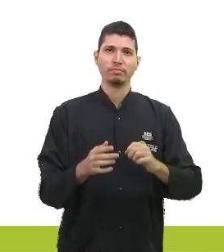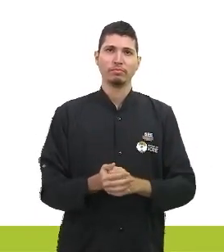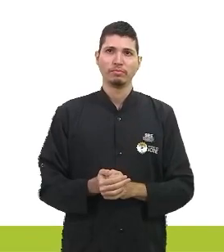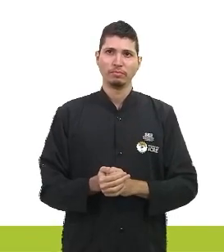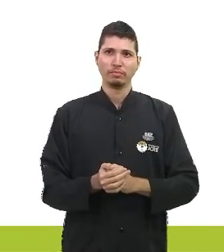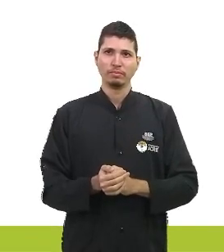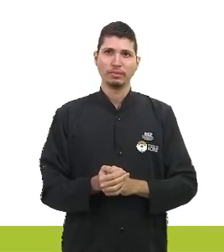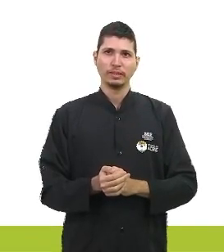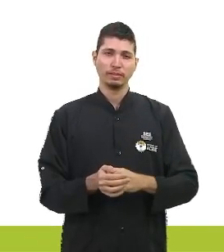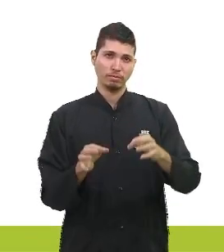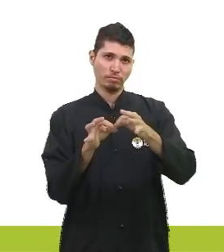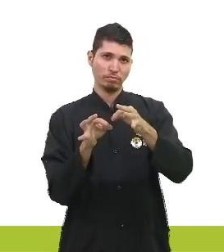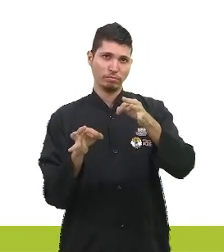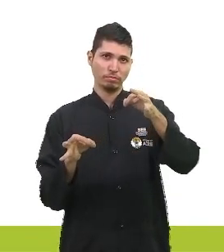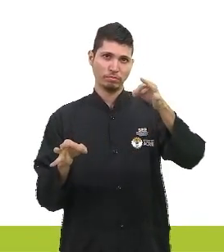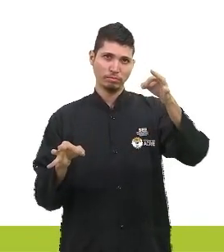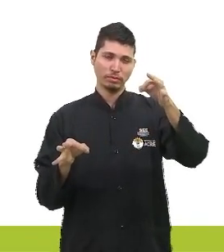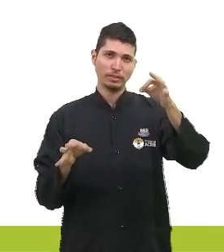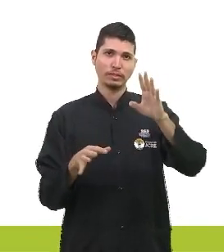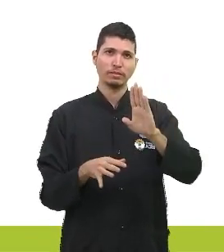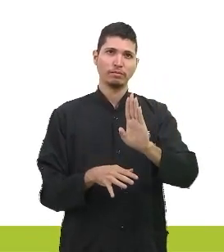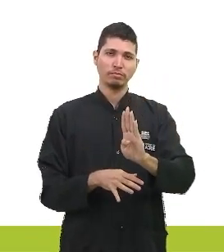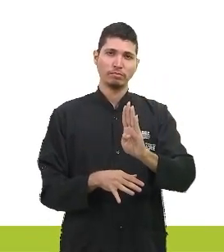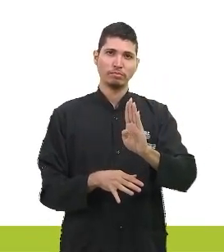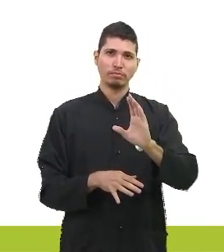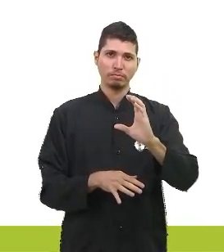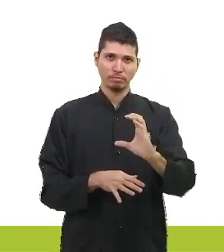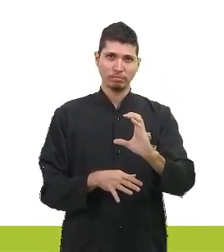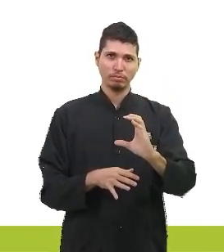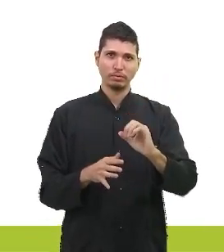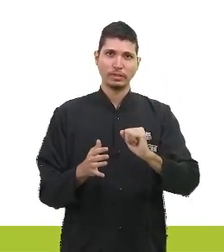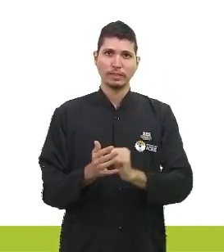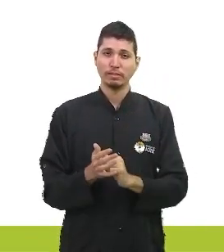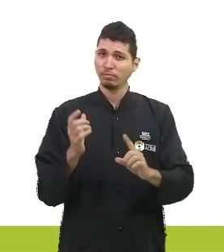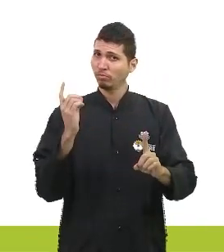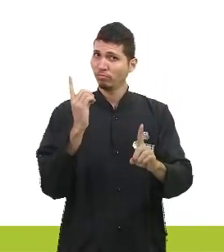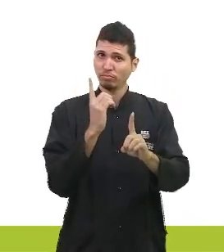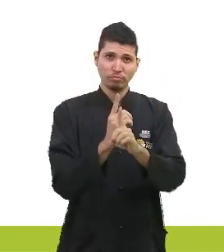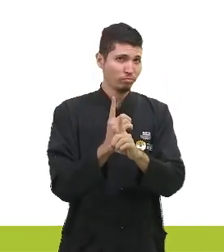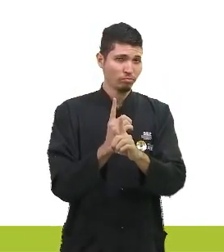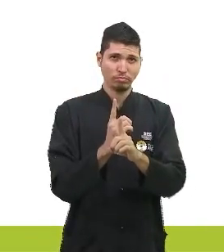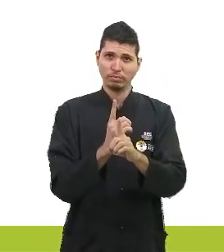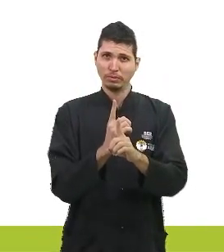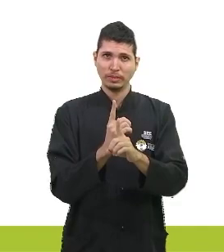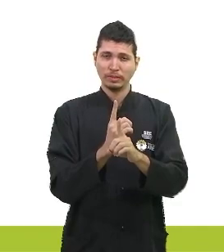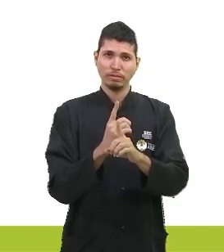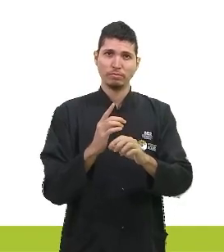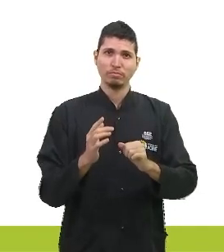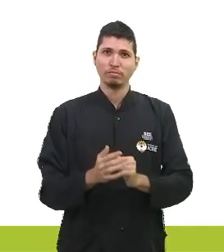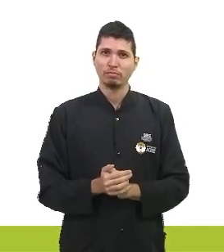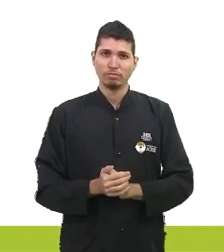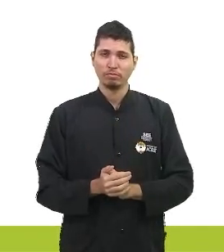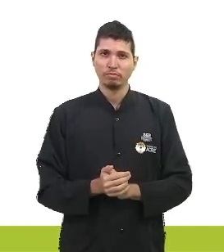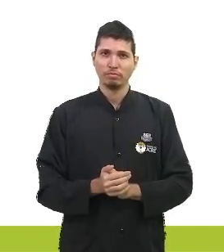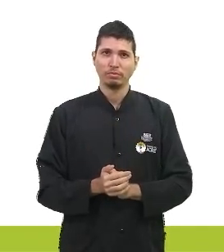A, que é o lado BC, não seja conhecido. Você tem conhecido, por exemplo, o lado